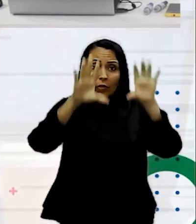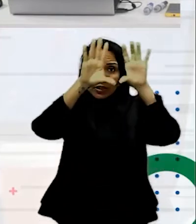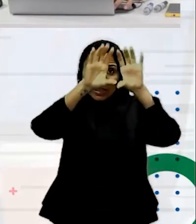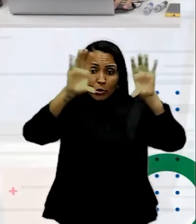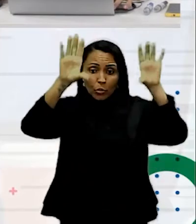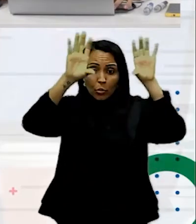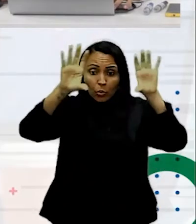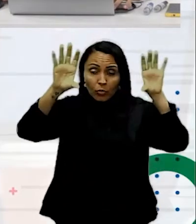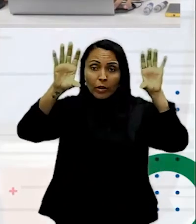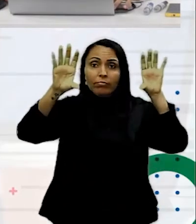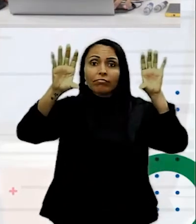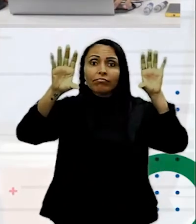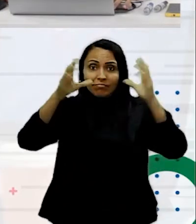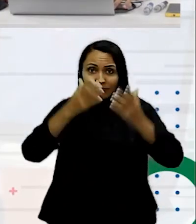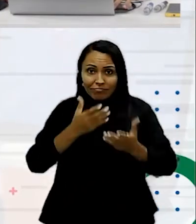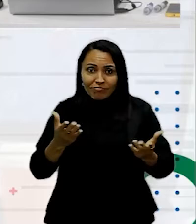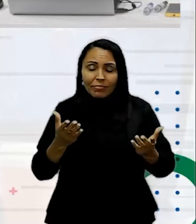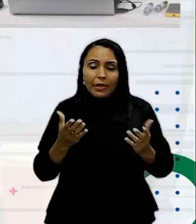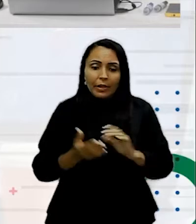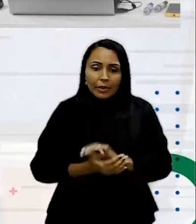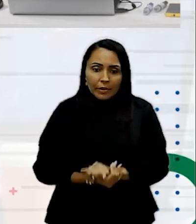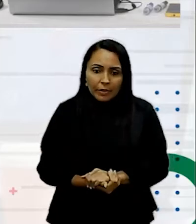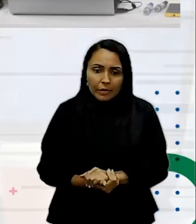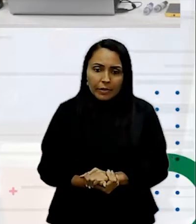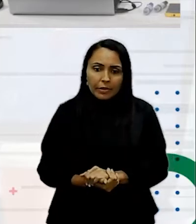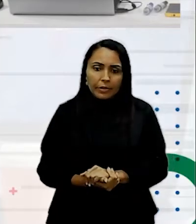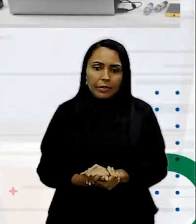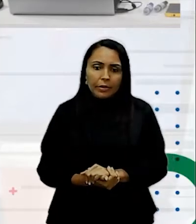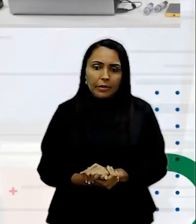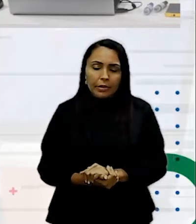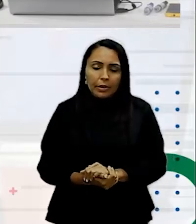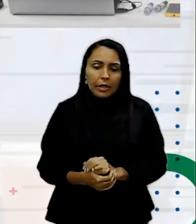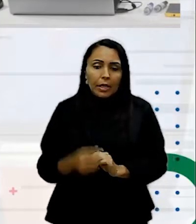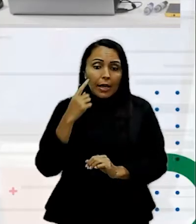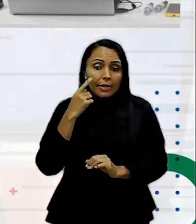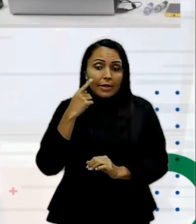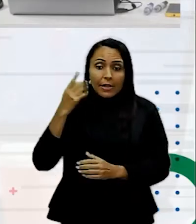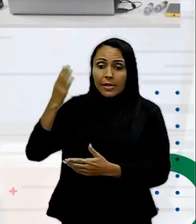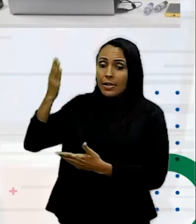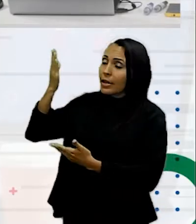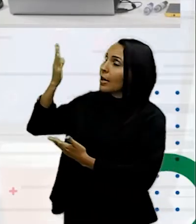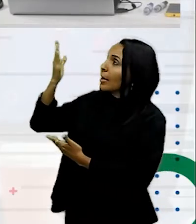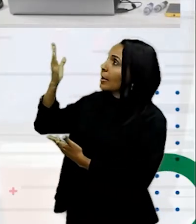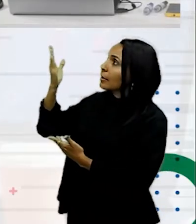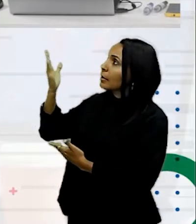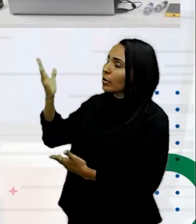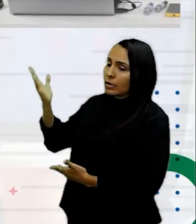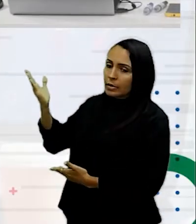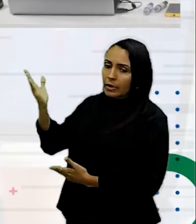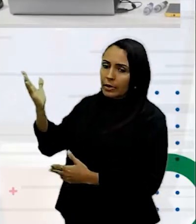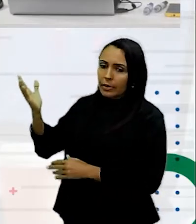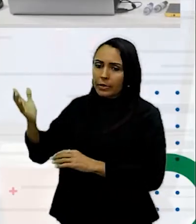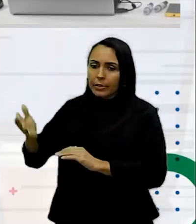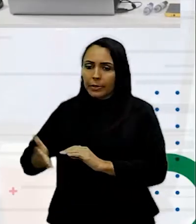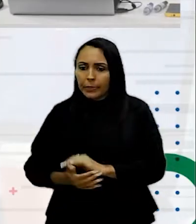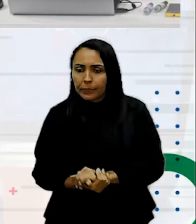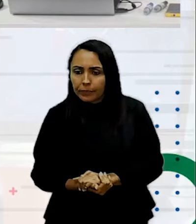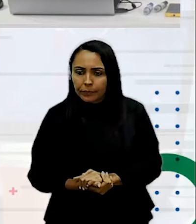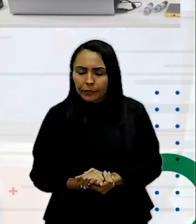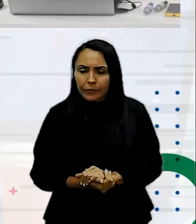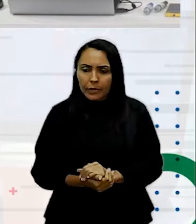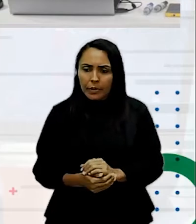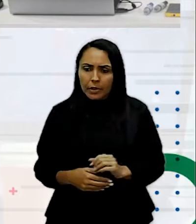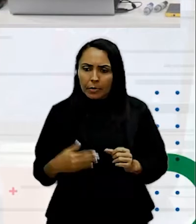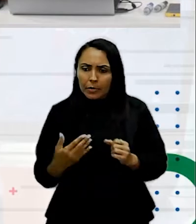né? Então vamos lá começar a utilizar. Pronto, essa aqui é a nossa tela dentro do Figma. Basicamente, ela é dividida em